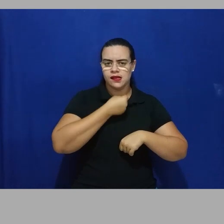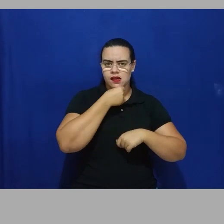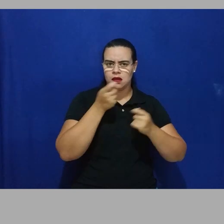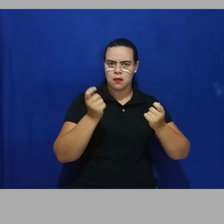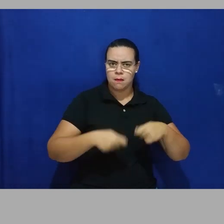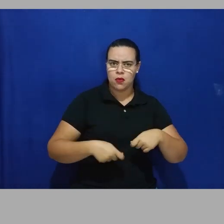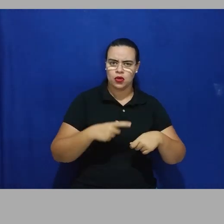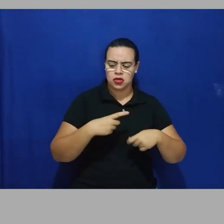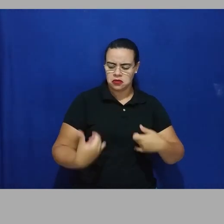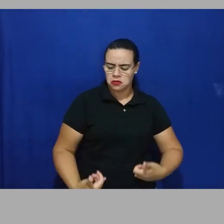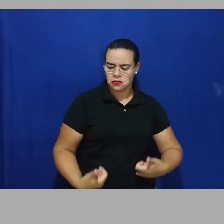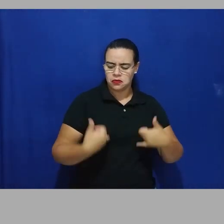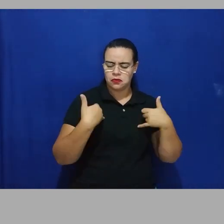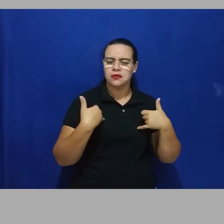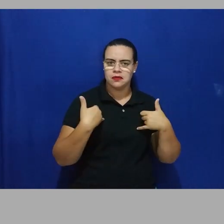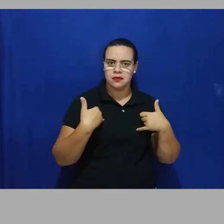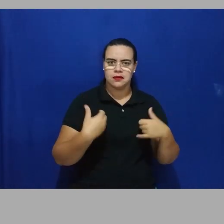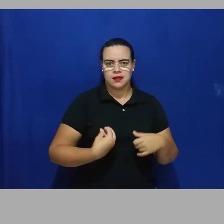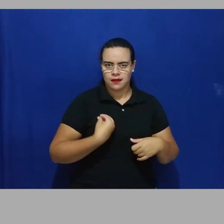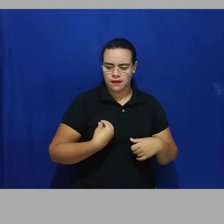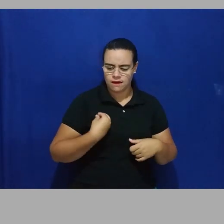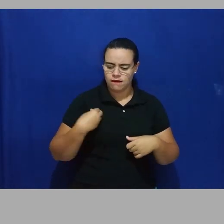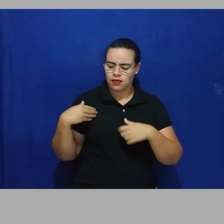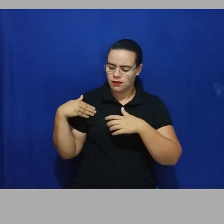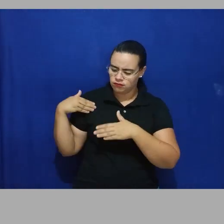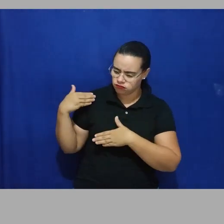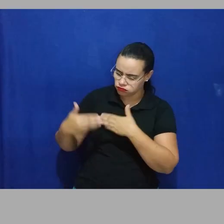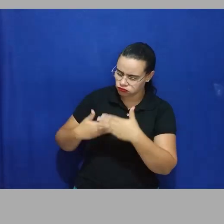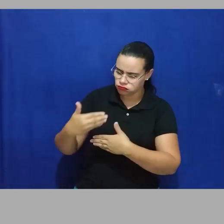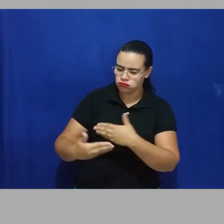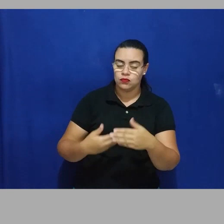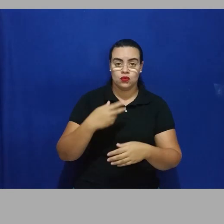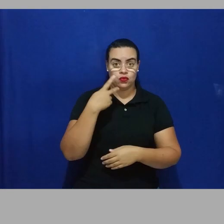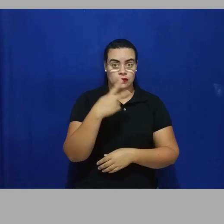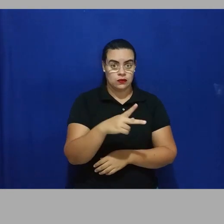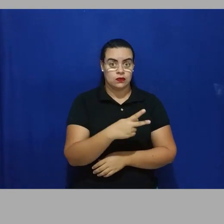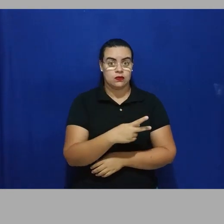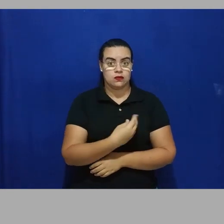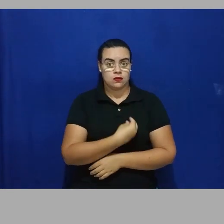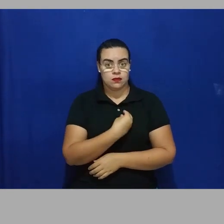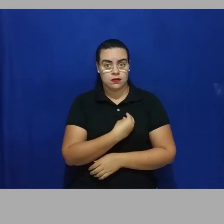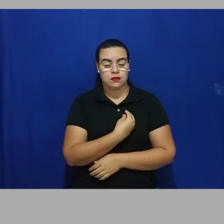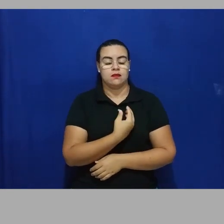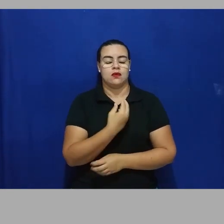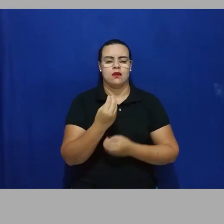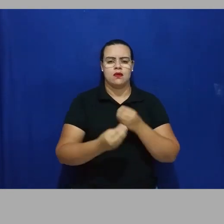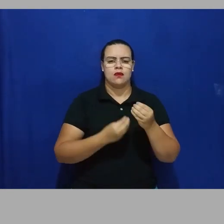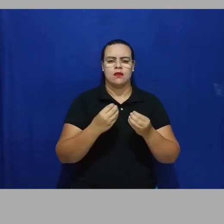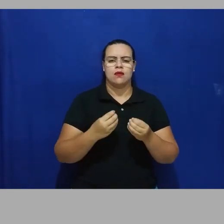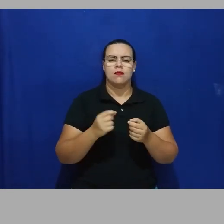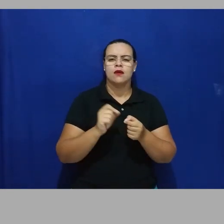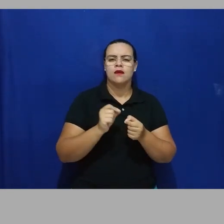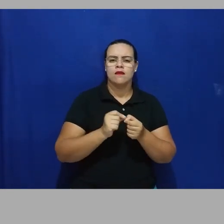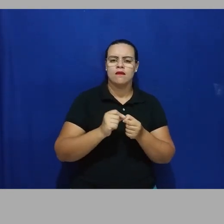do envelhecimento, possam pelo menos se orgulhar da sua vida, da sua participação,